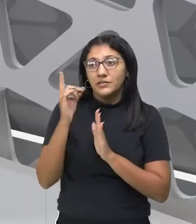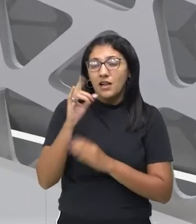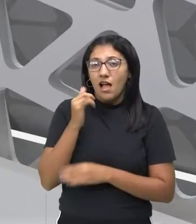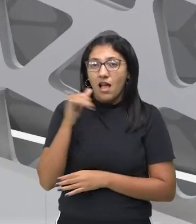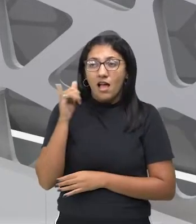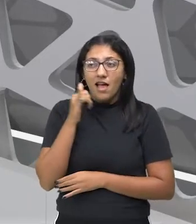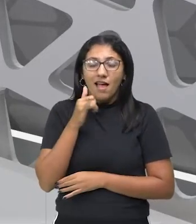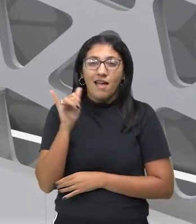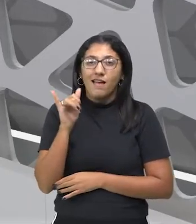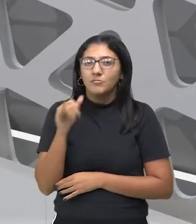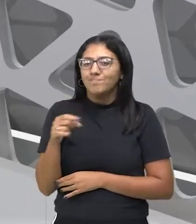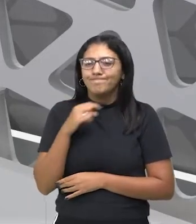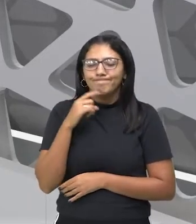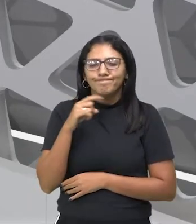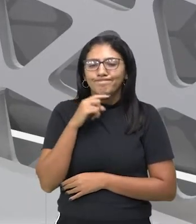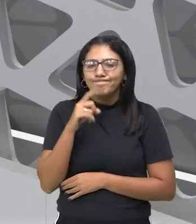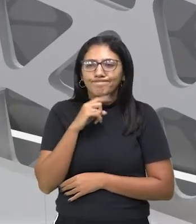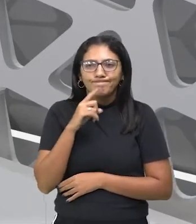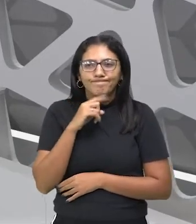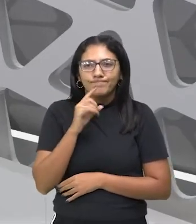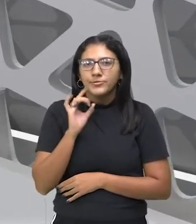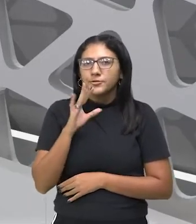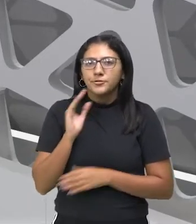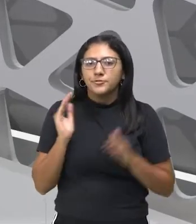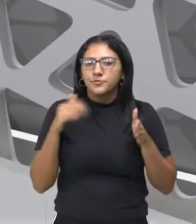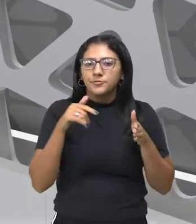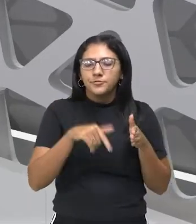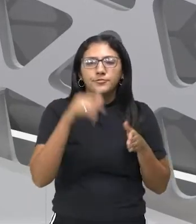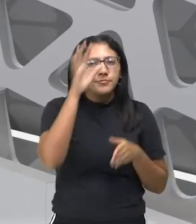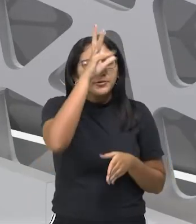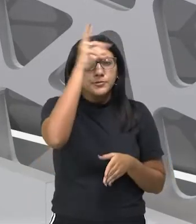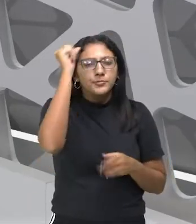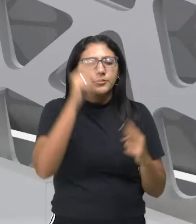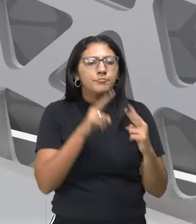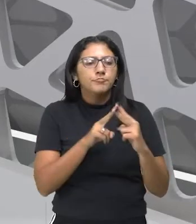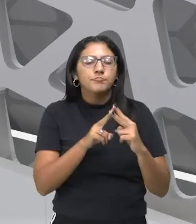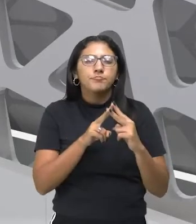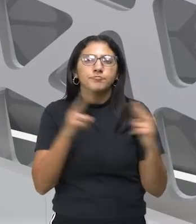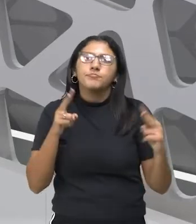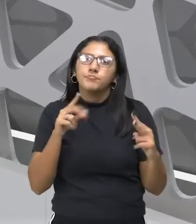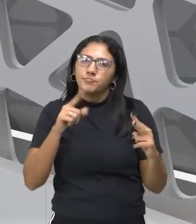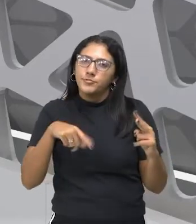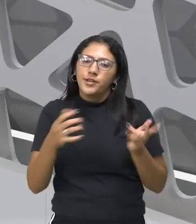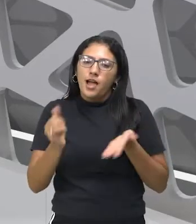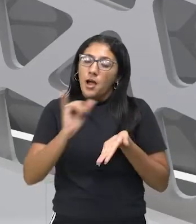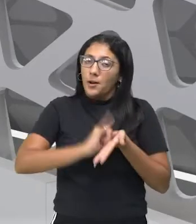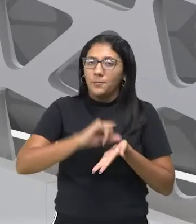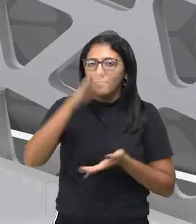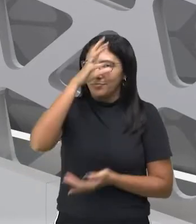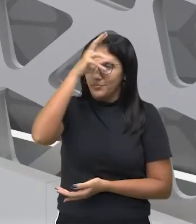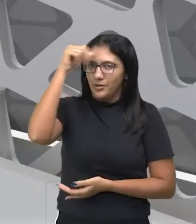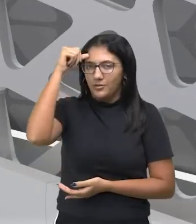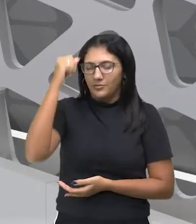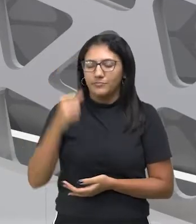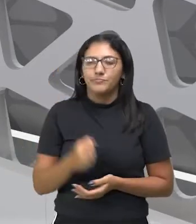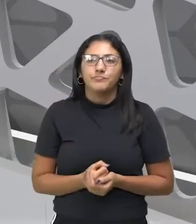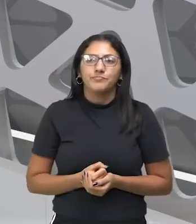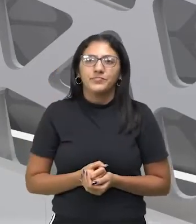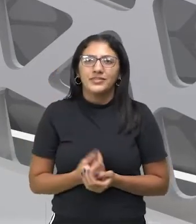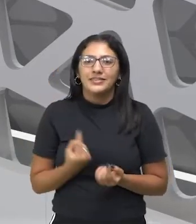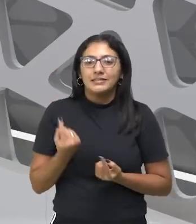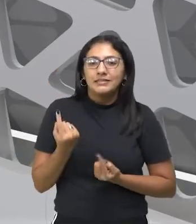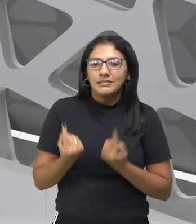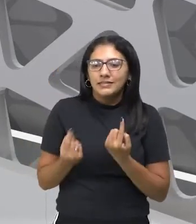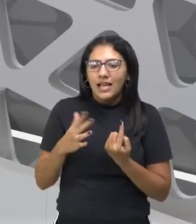produz não é suficiente sequer para abastecer, por exemplo, a cidade de Manaus, que é a capital do estado. Então, é um lago quase do